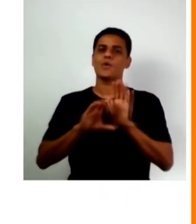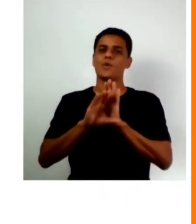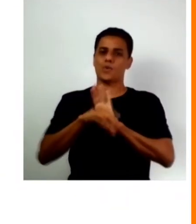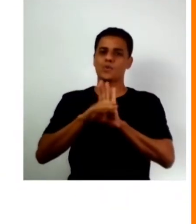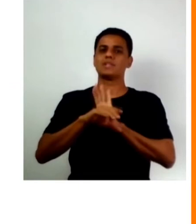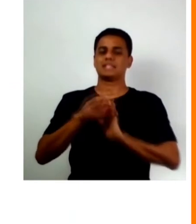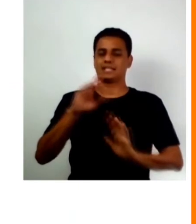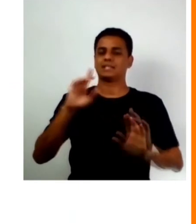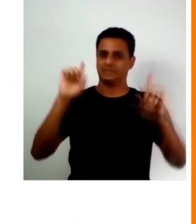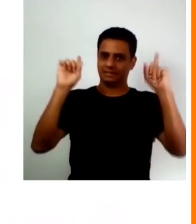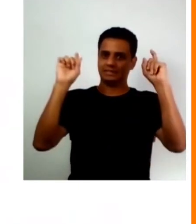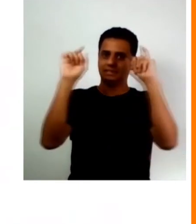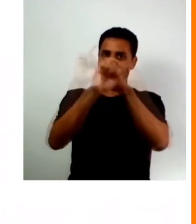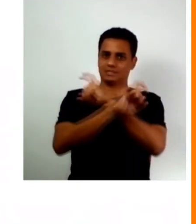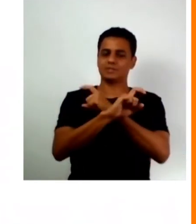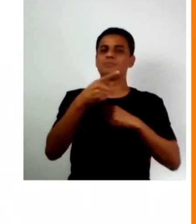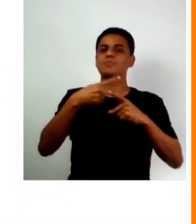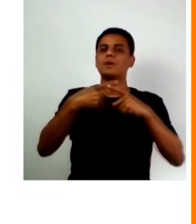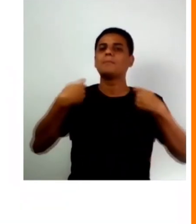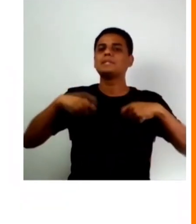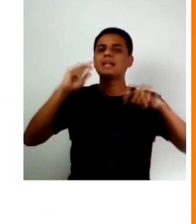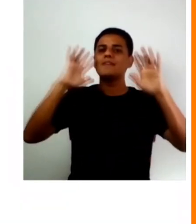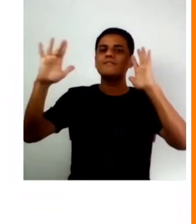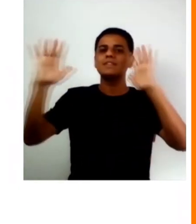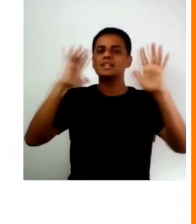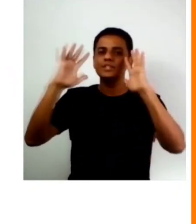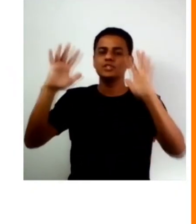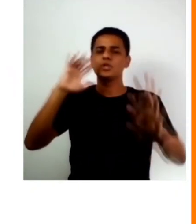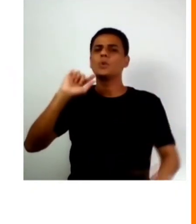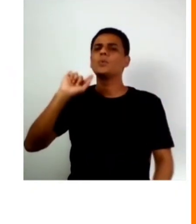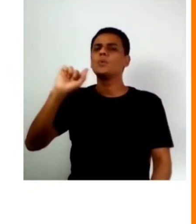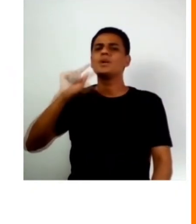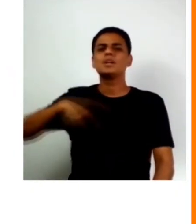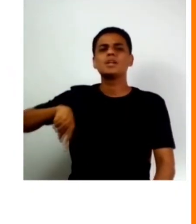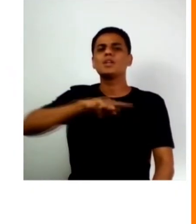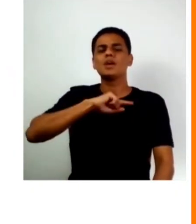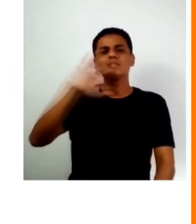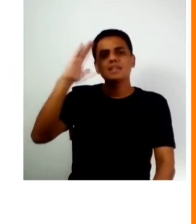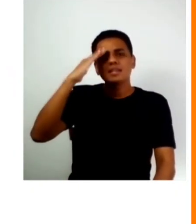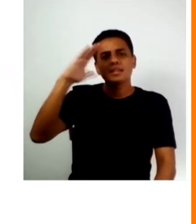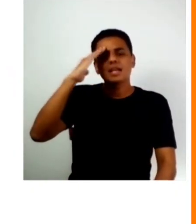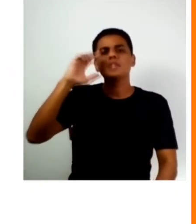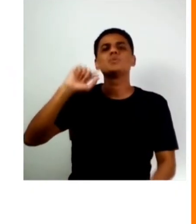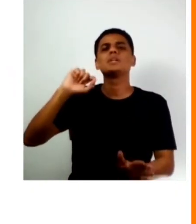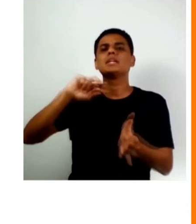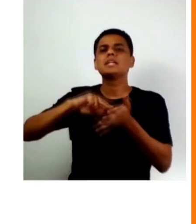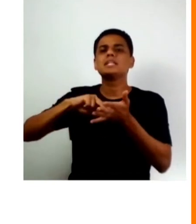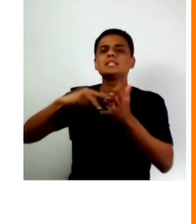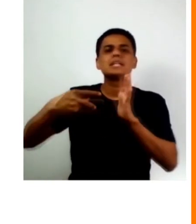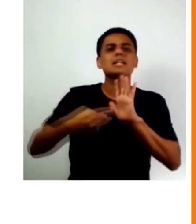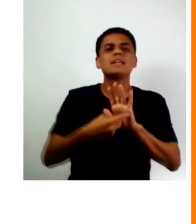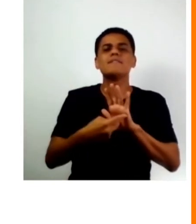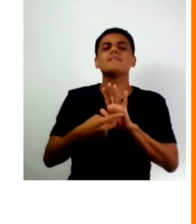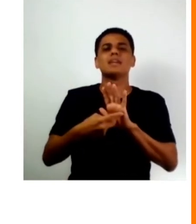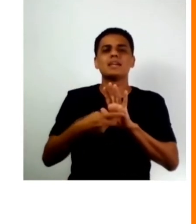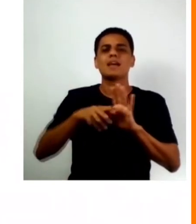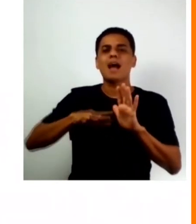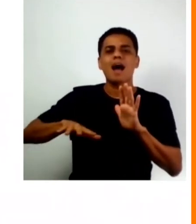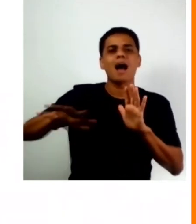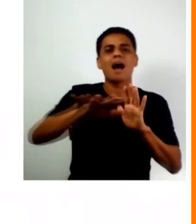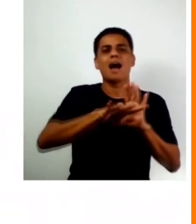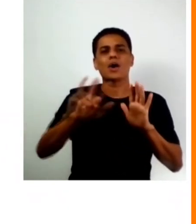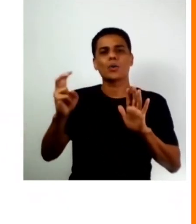reflexionar sobre que entendemos por sostenibilidade cultural, que entendemos por sostenibilidade cultural en nuestra sociedade.